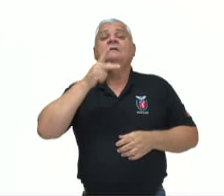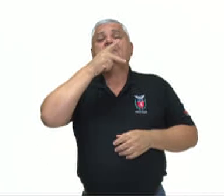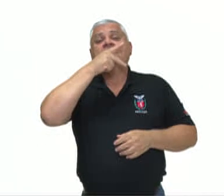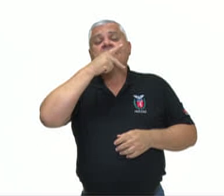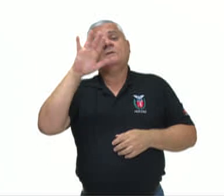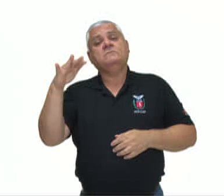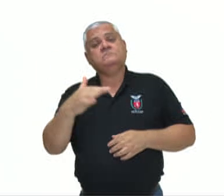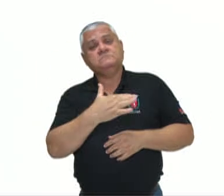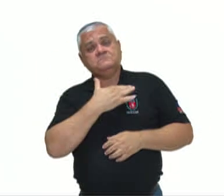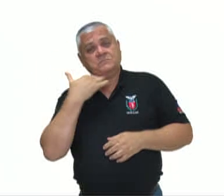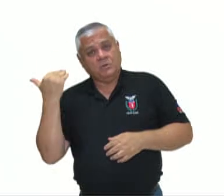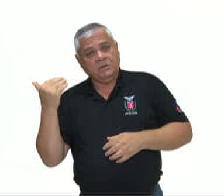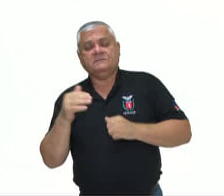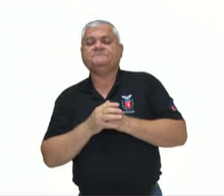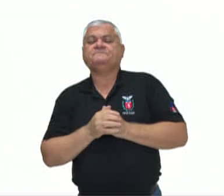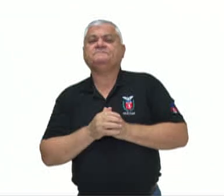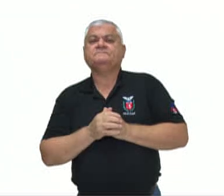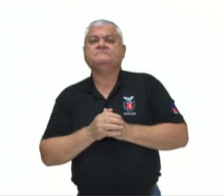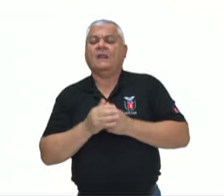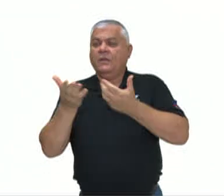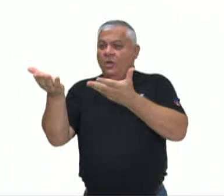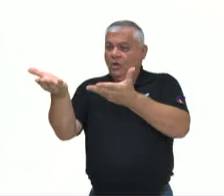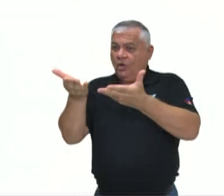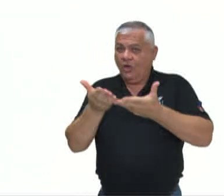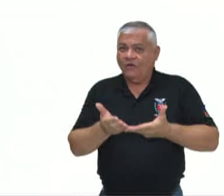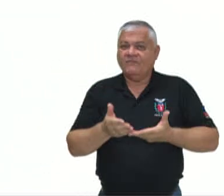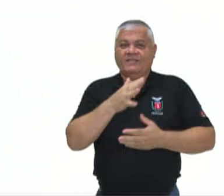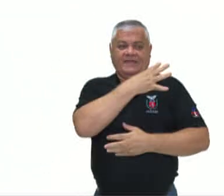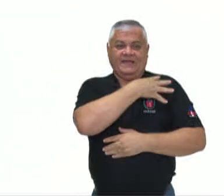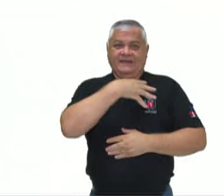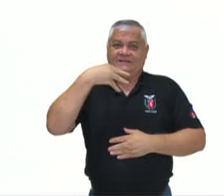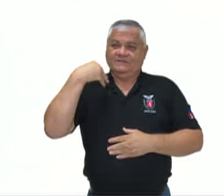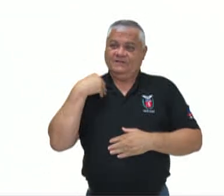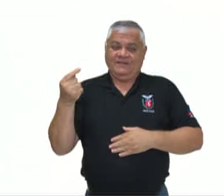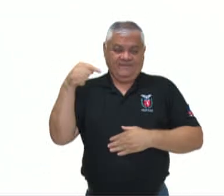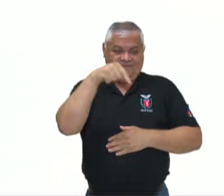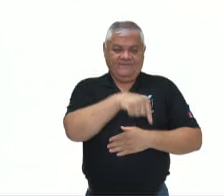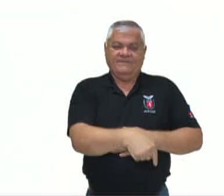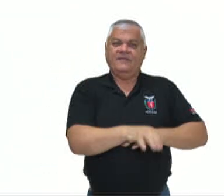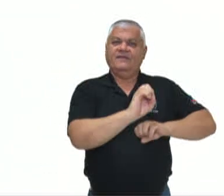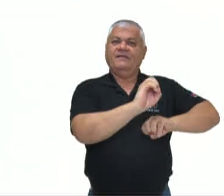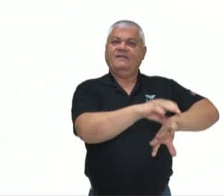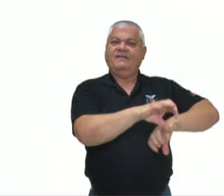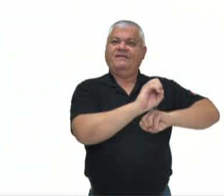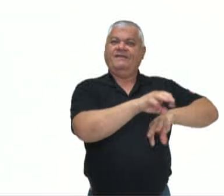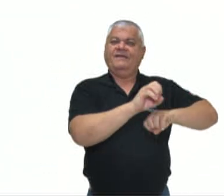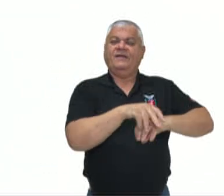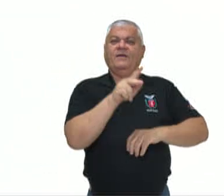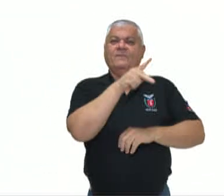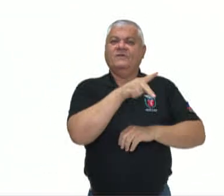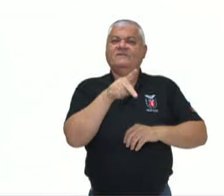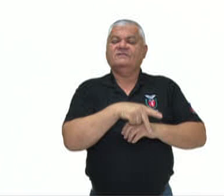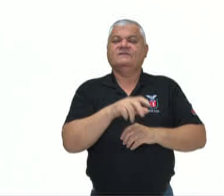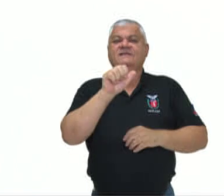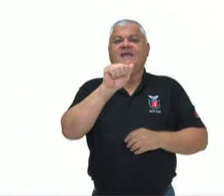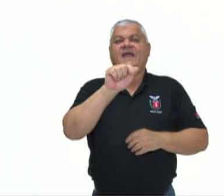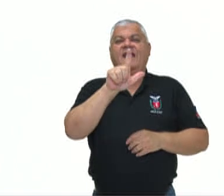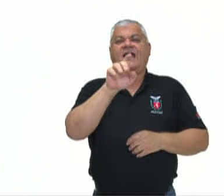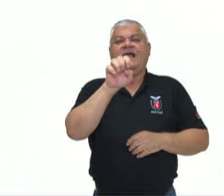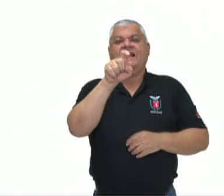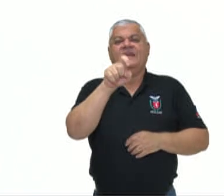foi convidado a ser preceptor, professor de Alexandre o Grande. Em 335